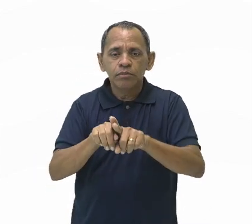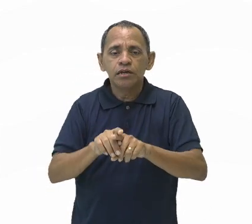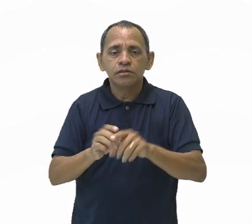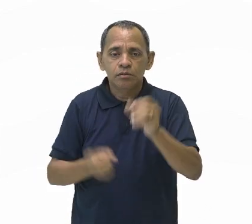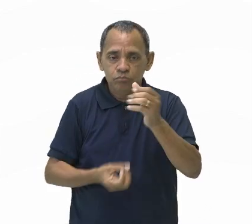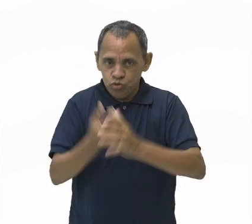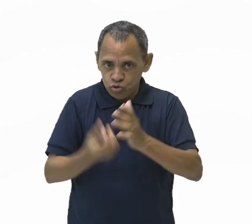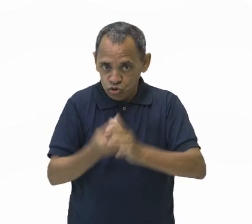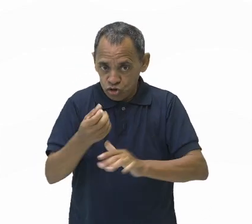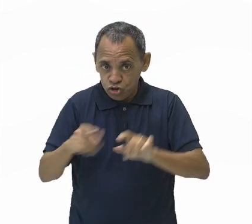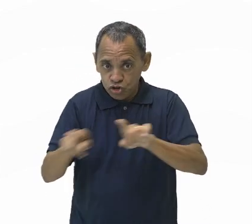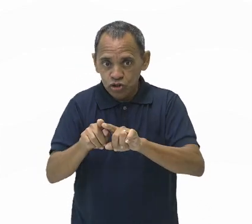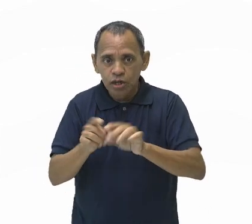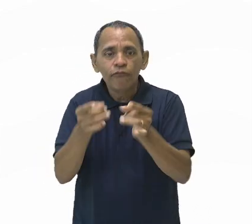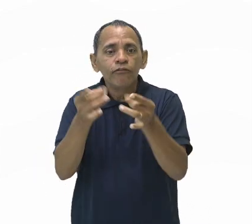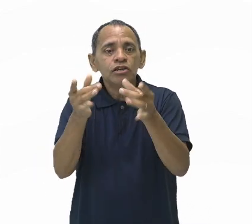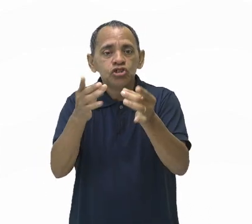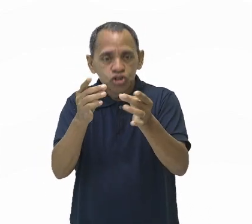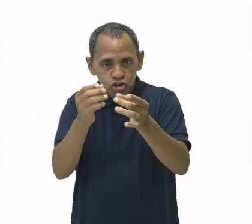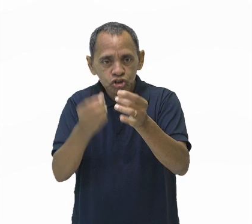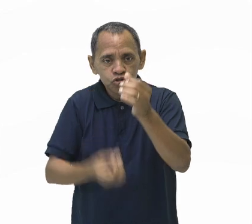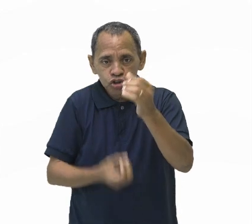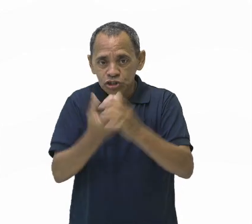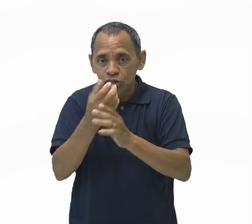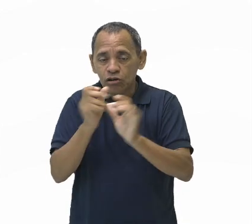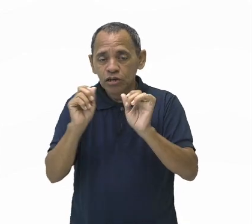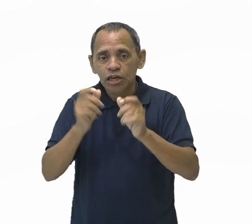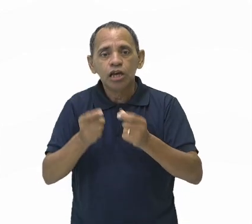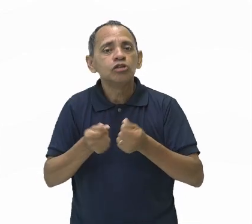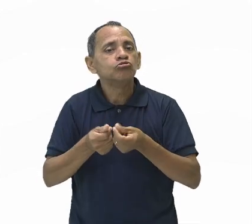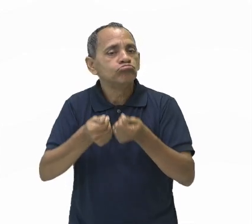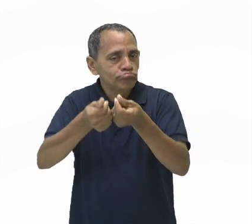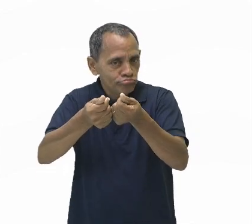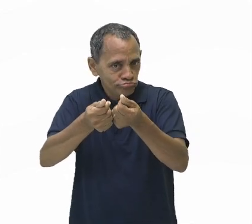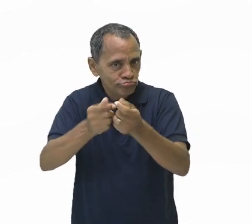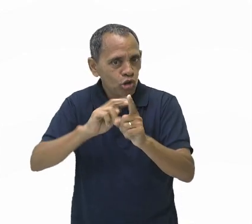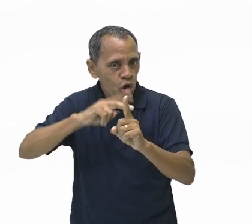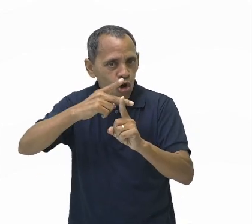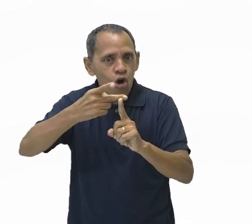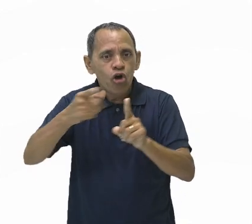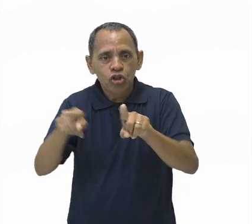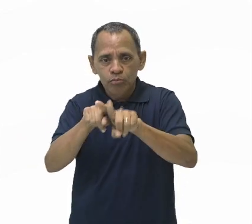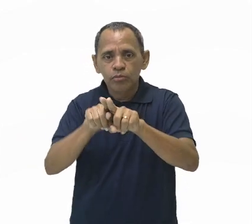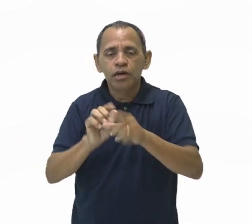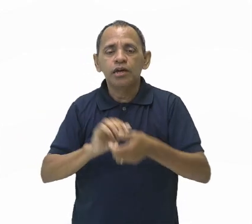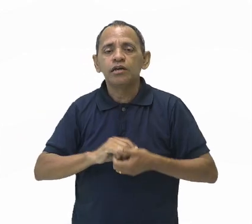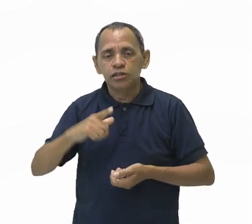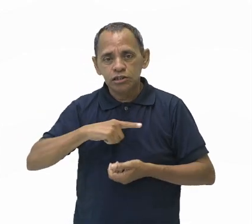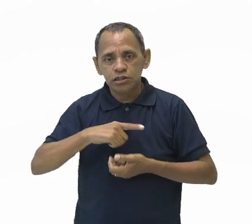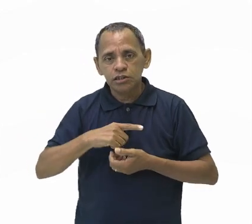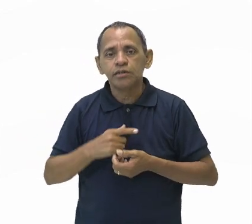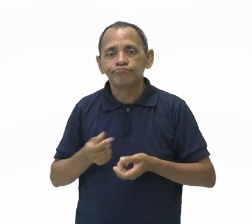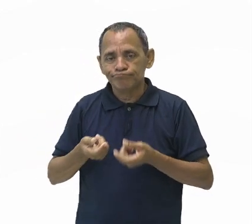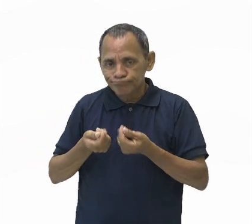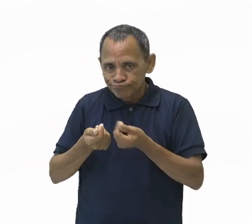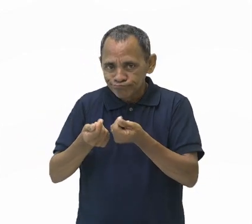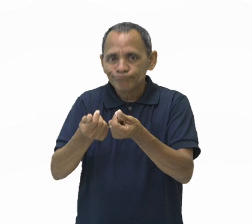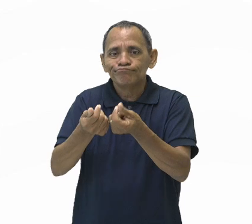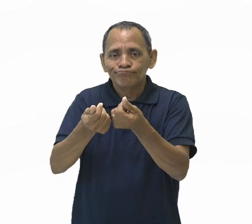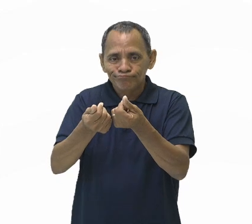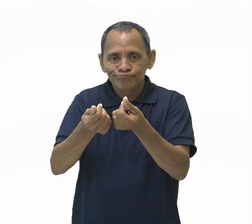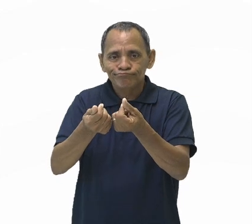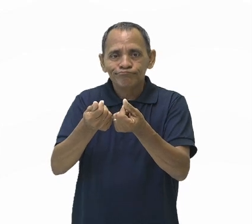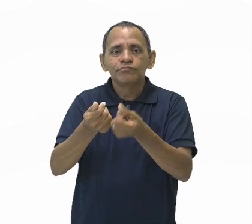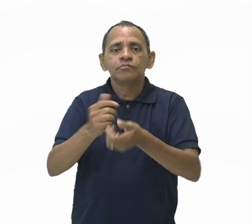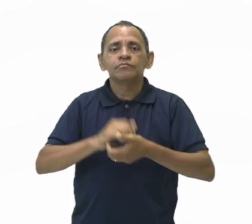e, consequentemente, gerar dinheiro, para esse dinheiro cobrir os custos disso aí e gerar lucro, né? Gerar a renda da pessoa poder